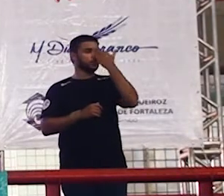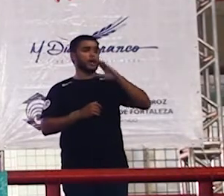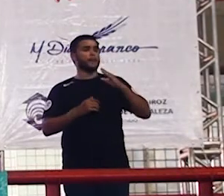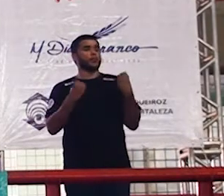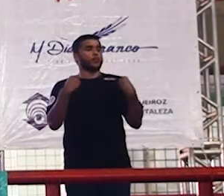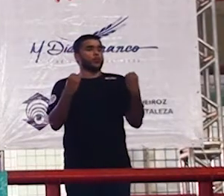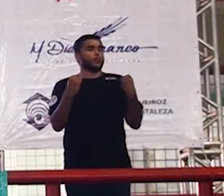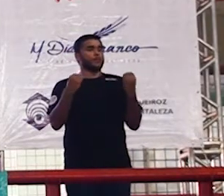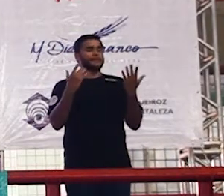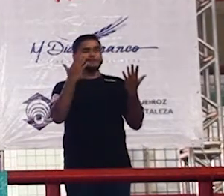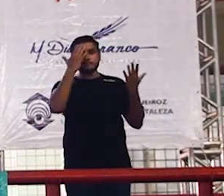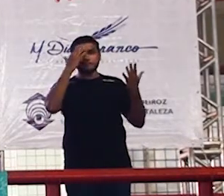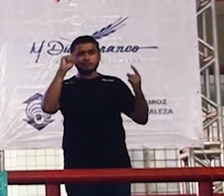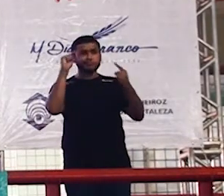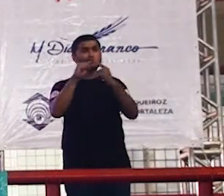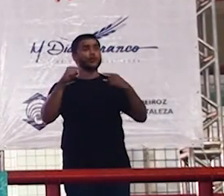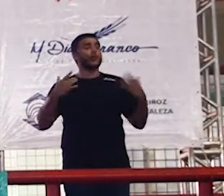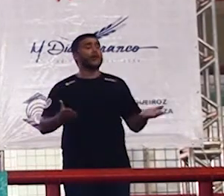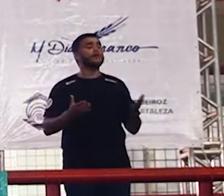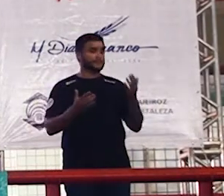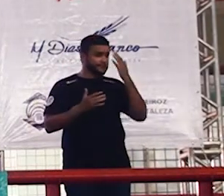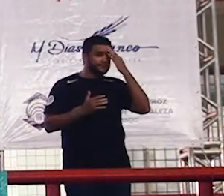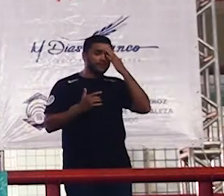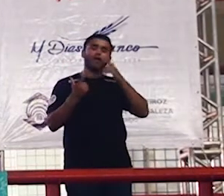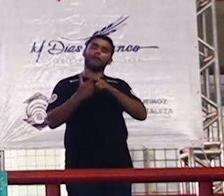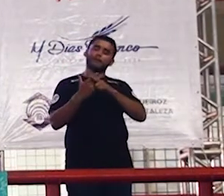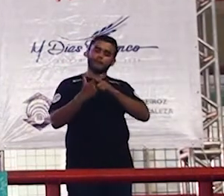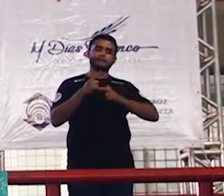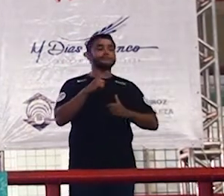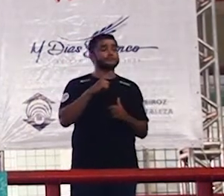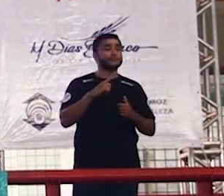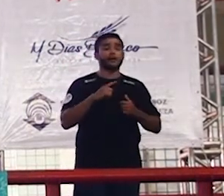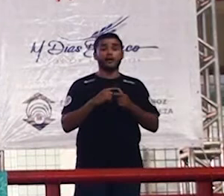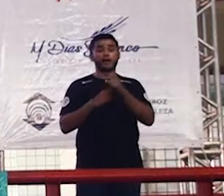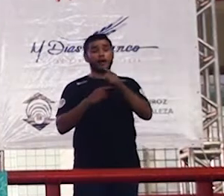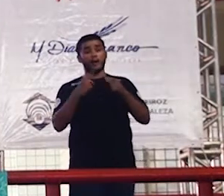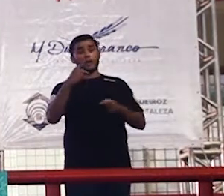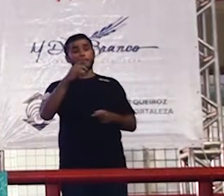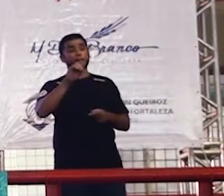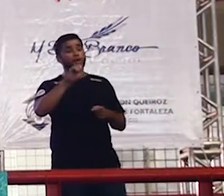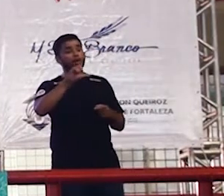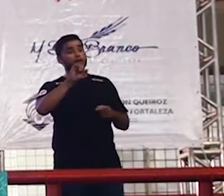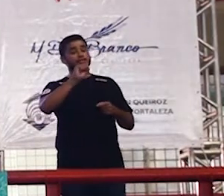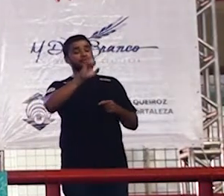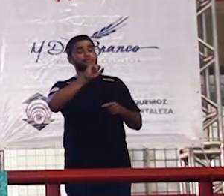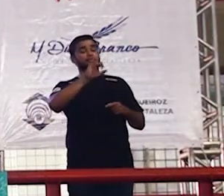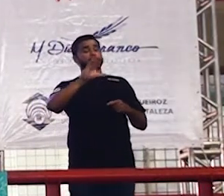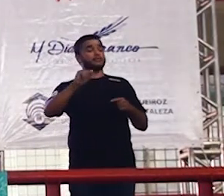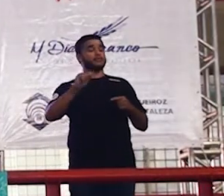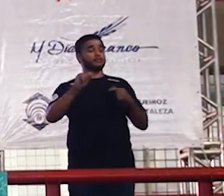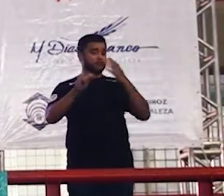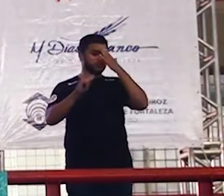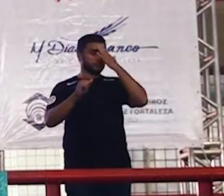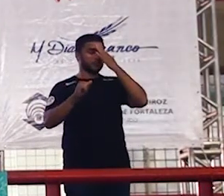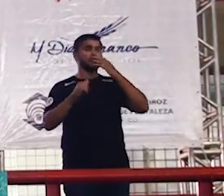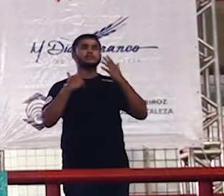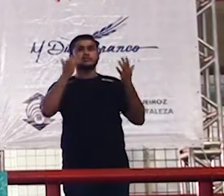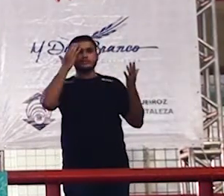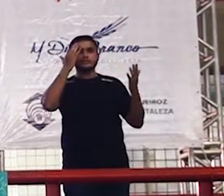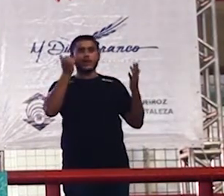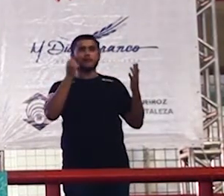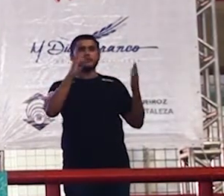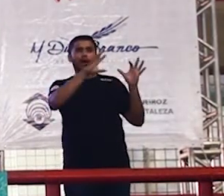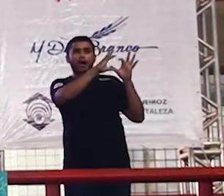pretendido. E isso é um problema. Então, quando você tem polissemia, o contexto lhe diz